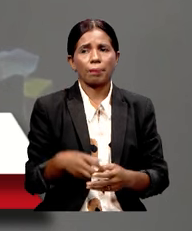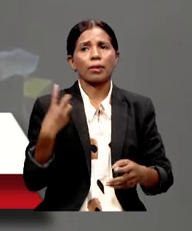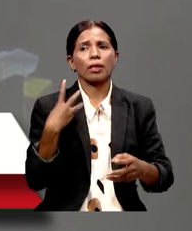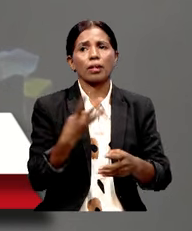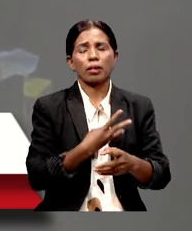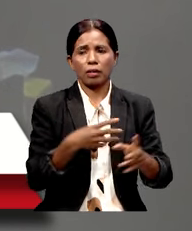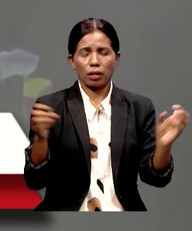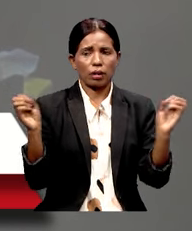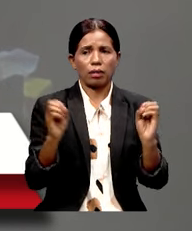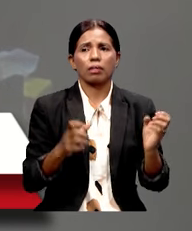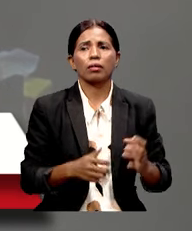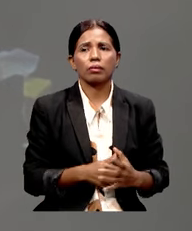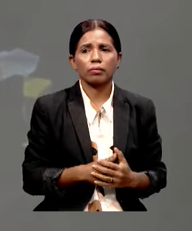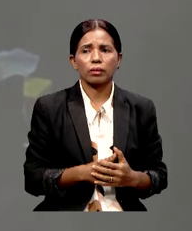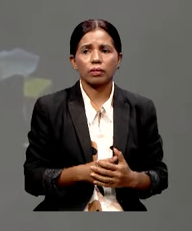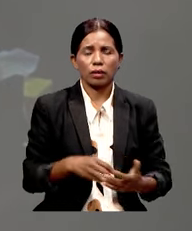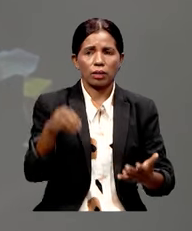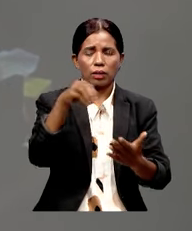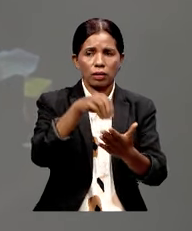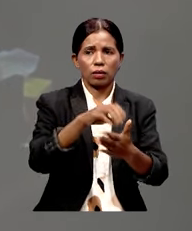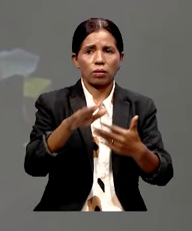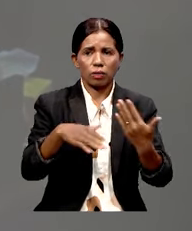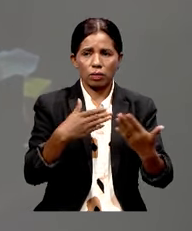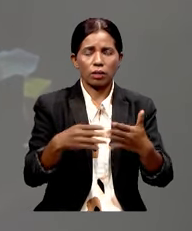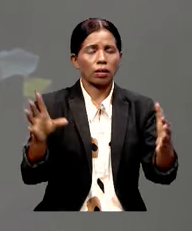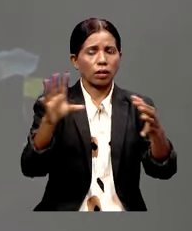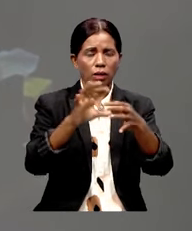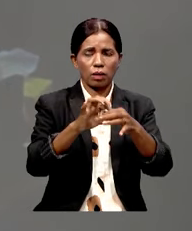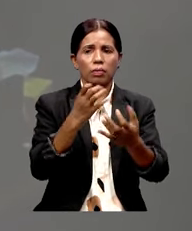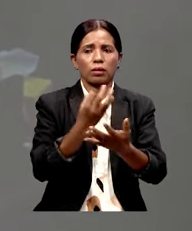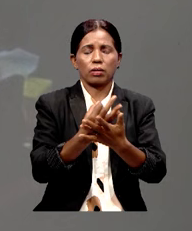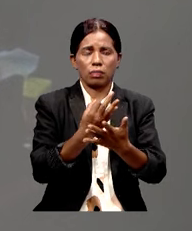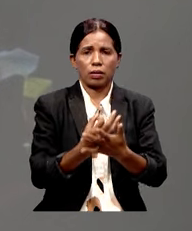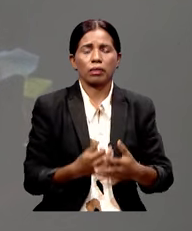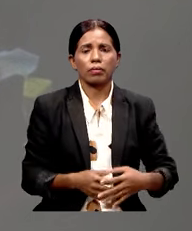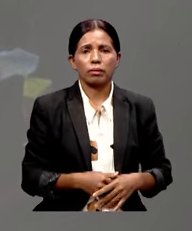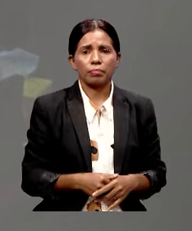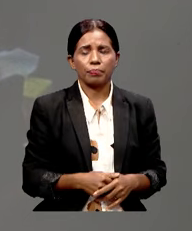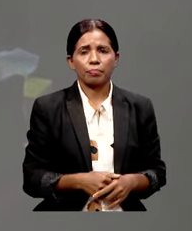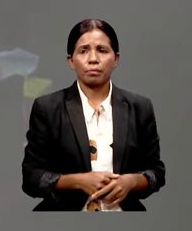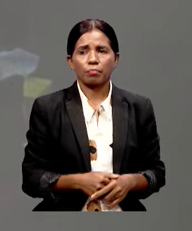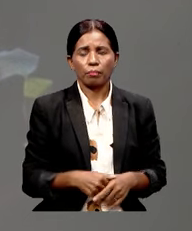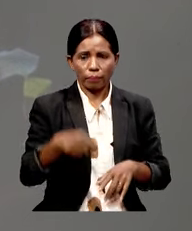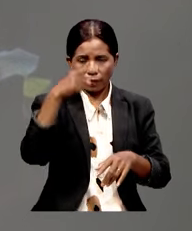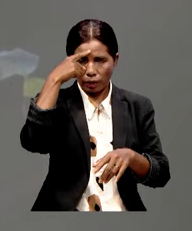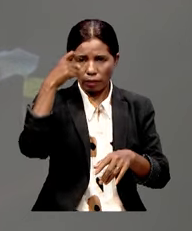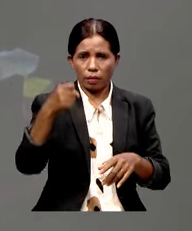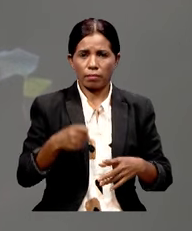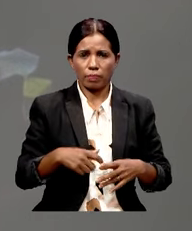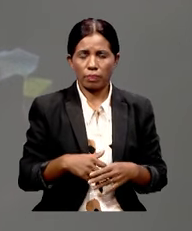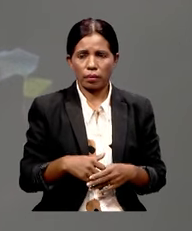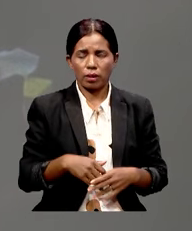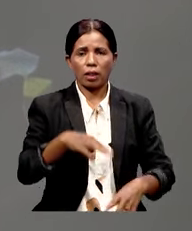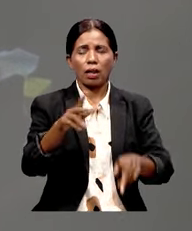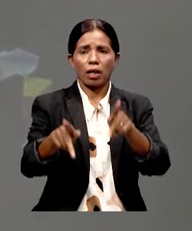consegue aborra questões da liga para orçamento Rewa minha. Tamba